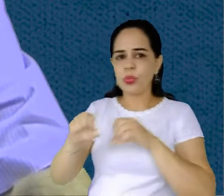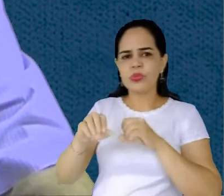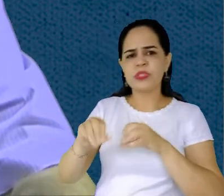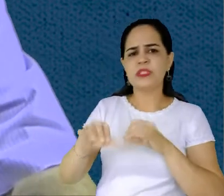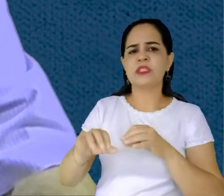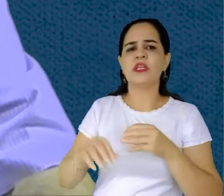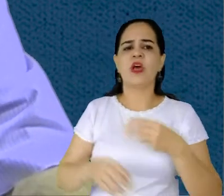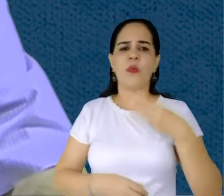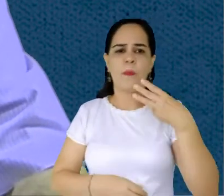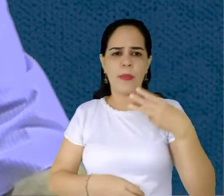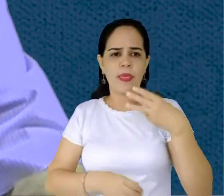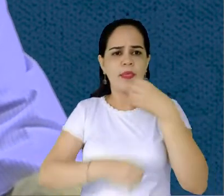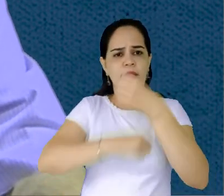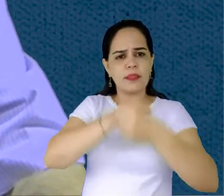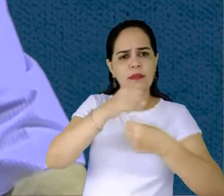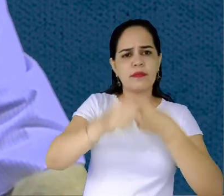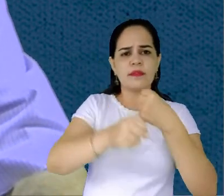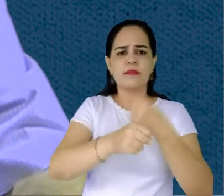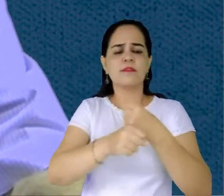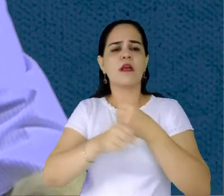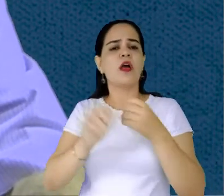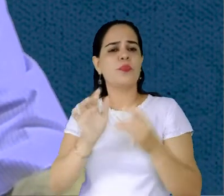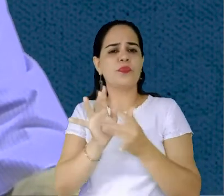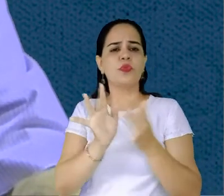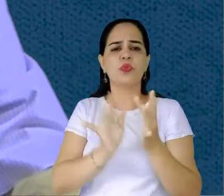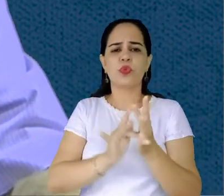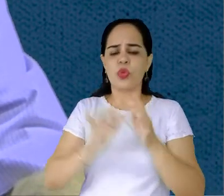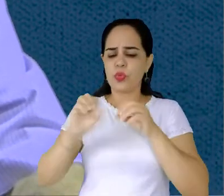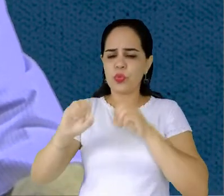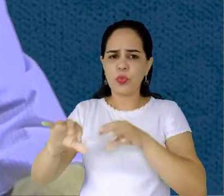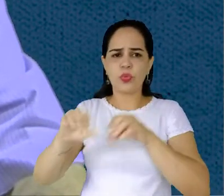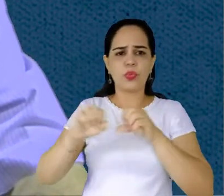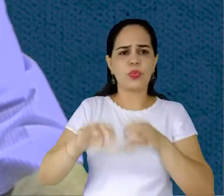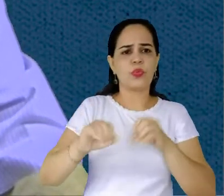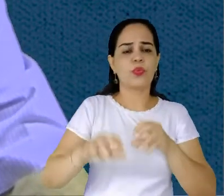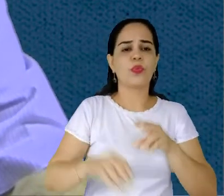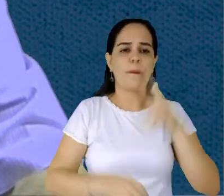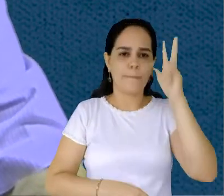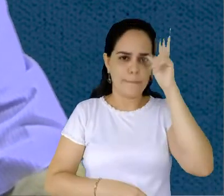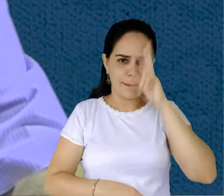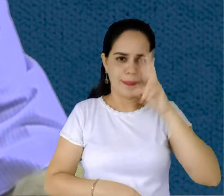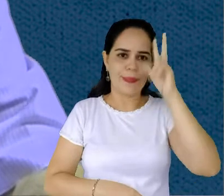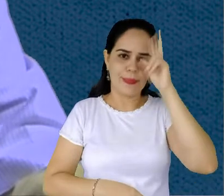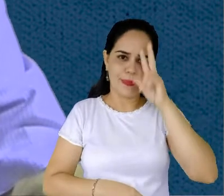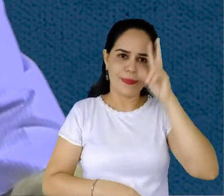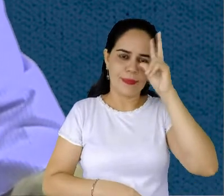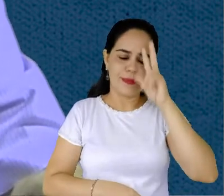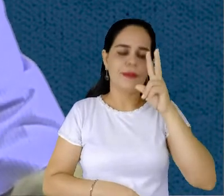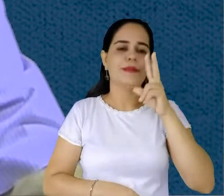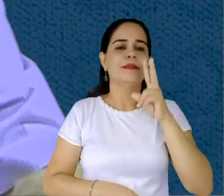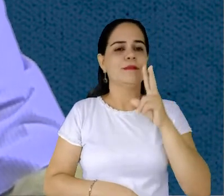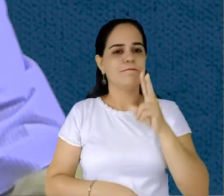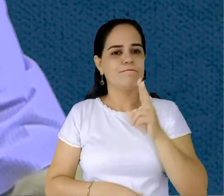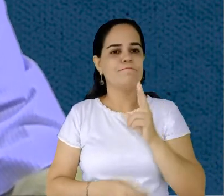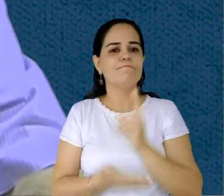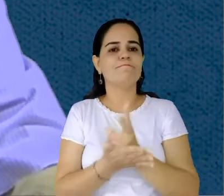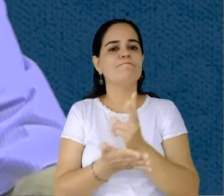coisas que durante 3 anos os apóstolos ouviram de Jesus vão ser recordadas